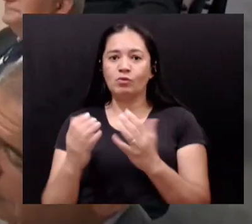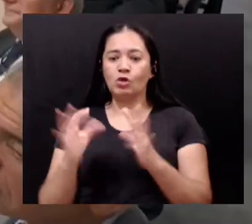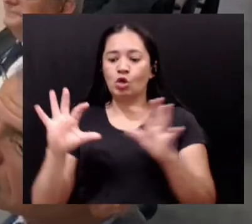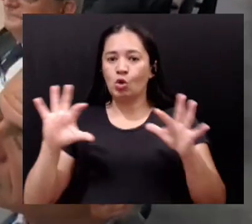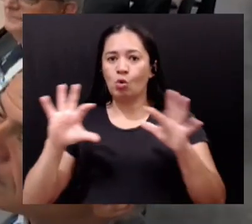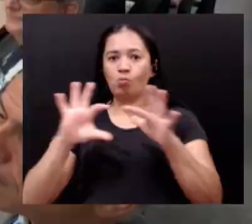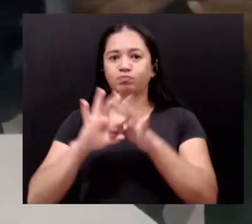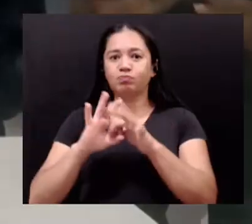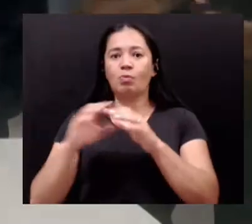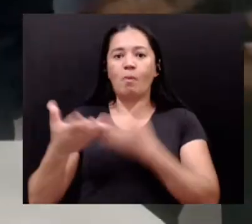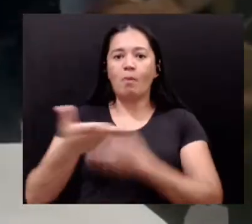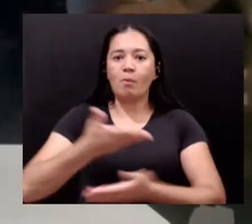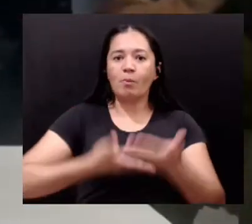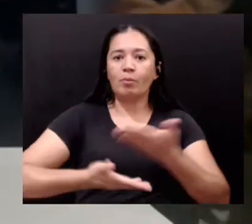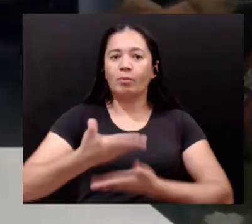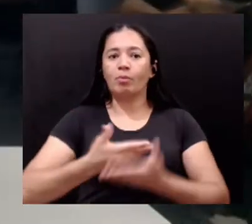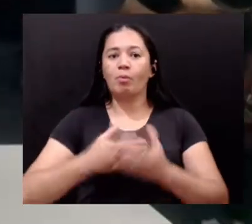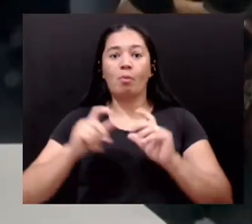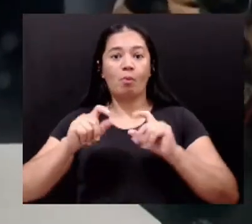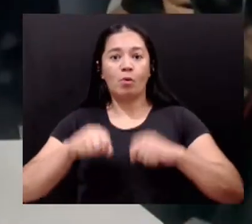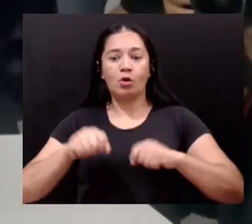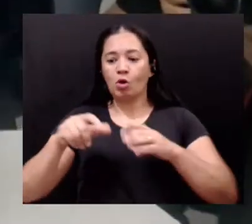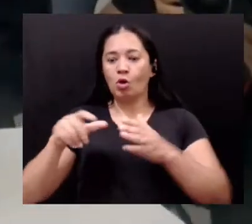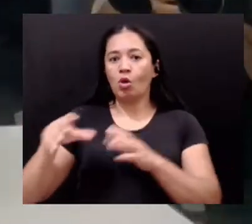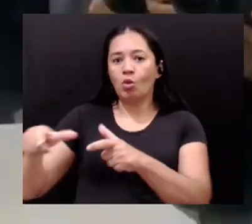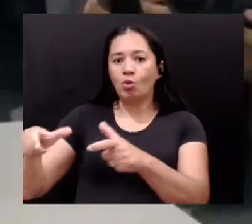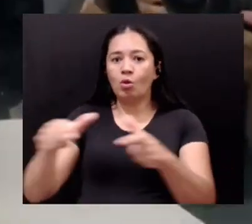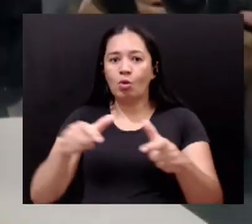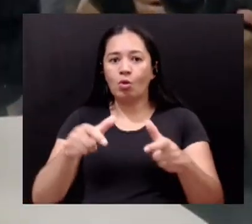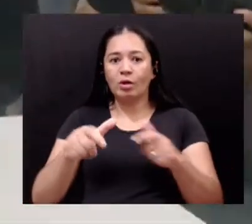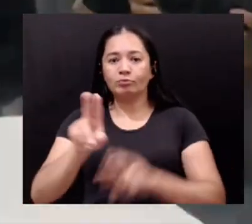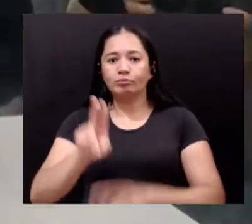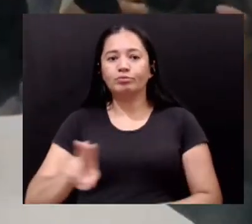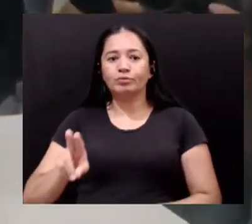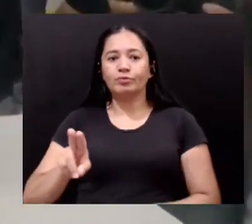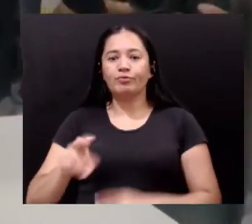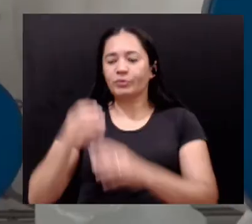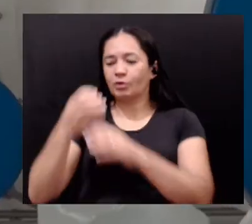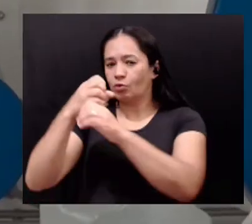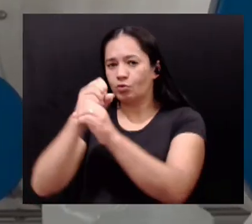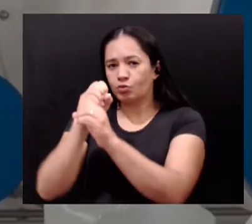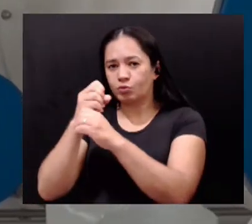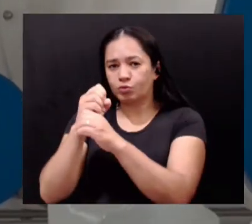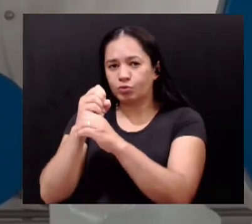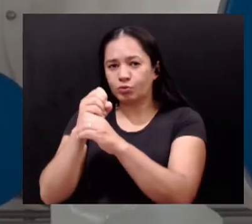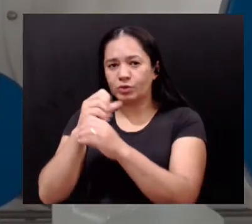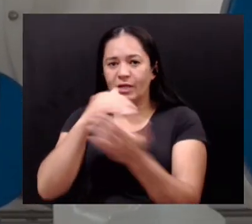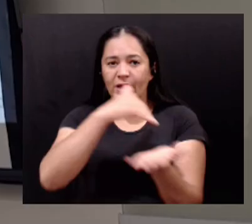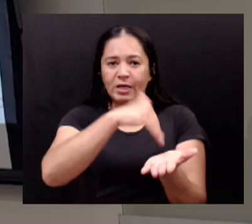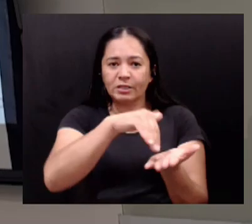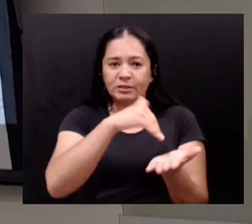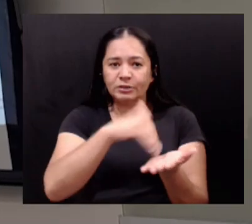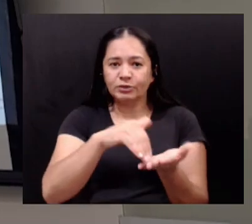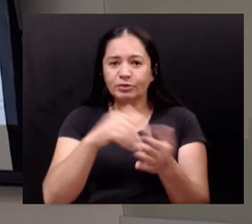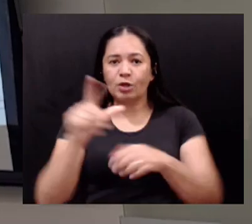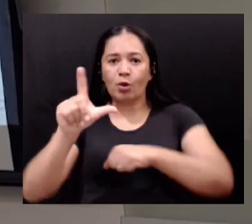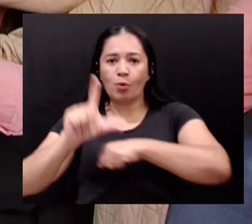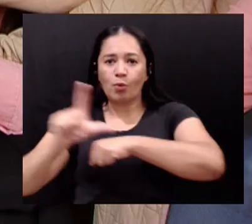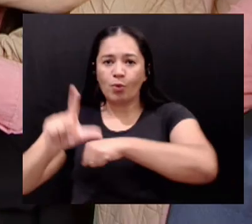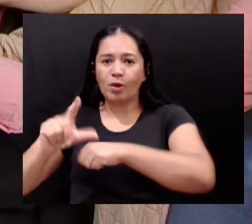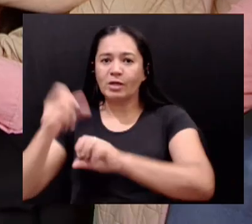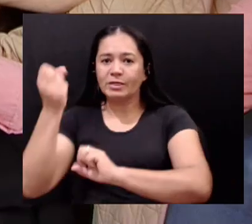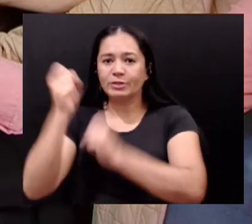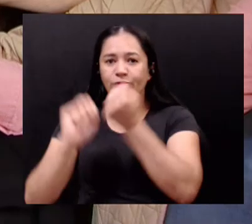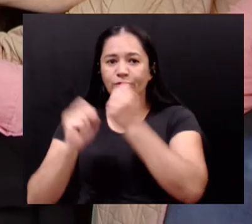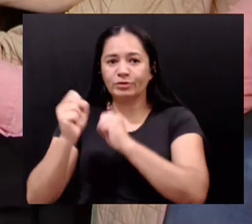interagir em um território de uso misto, com laboratórios, escritórios, comércio, indústria e